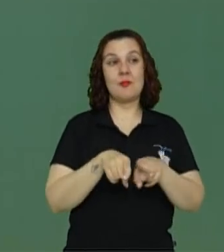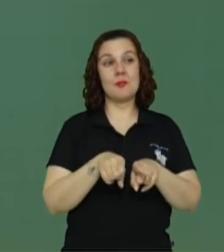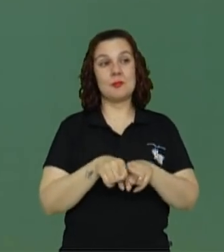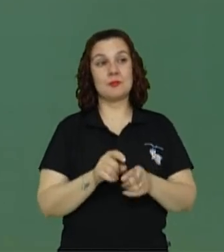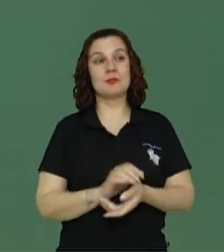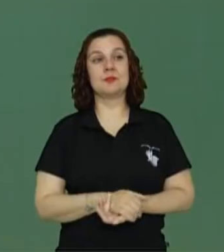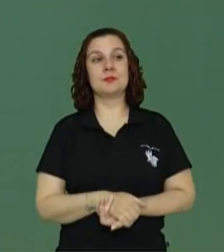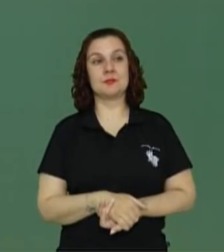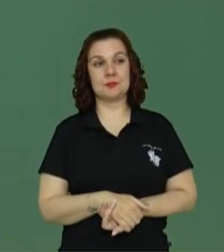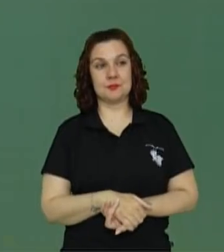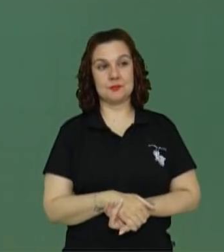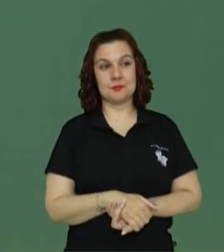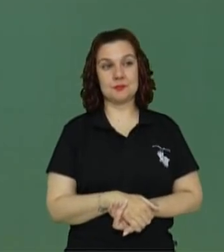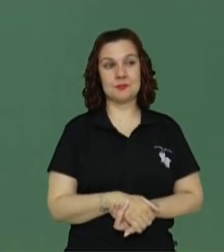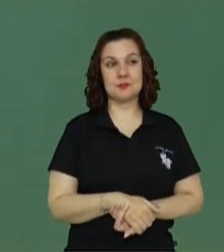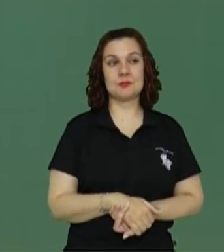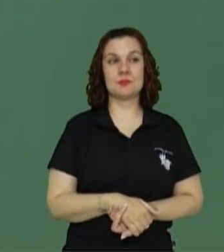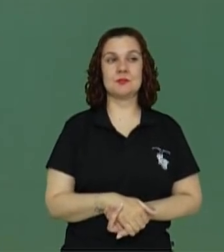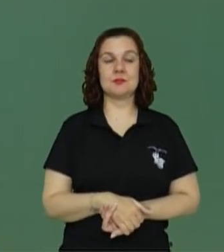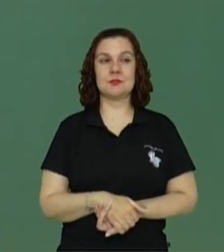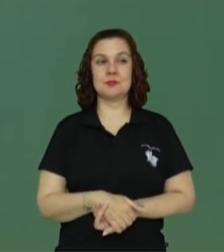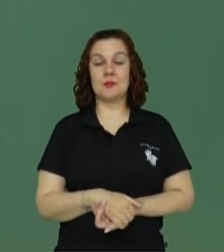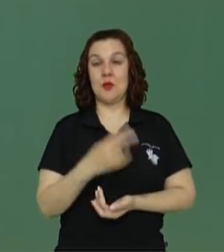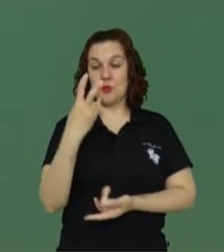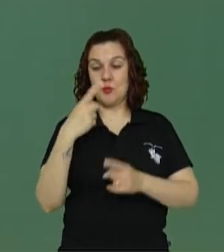2 vezes 1 é 2.